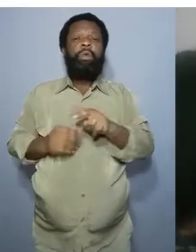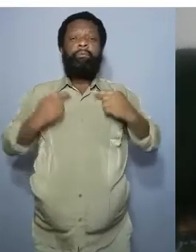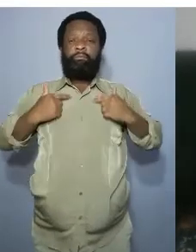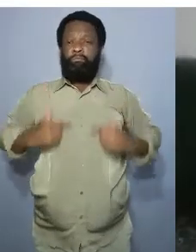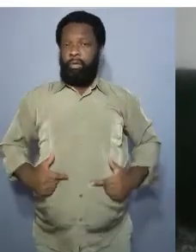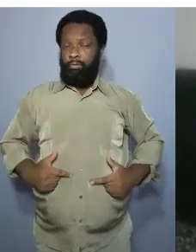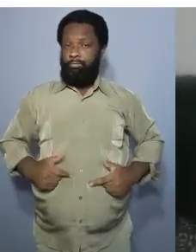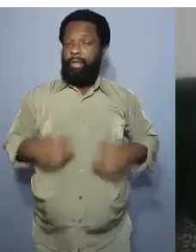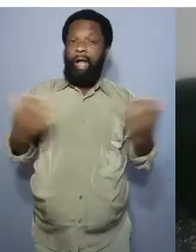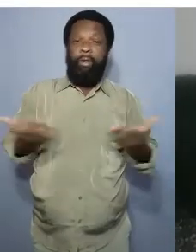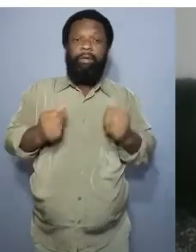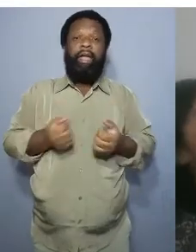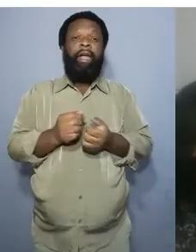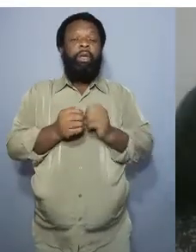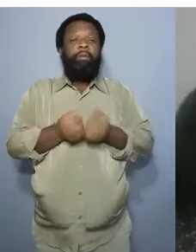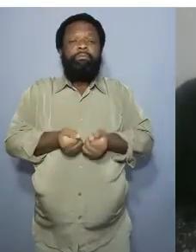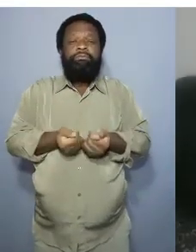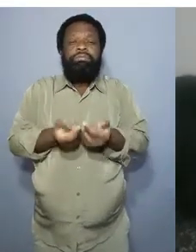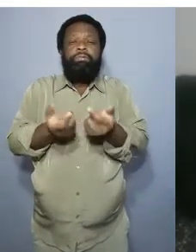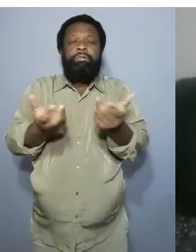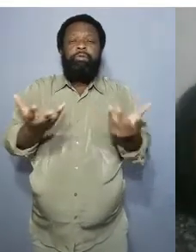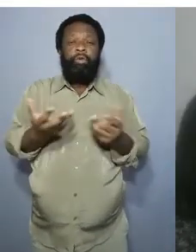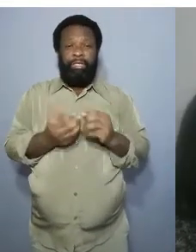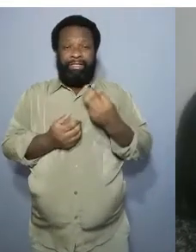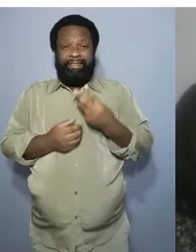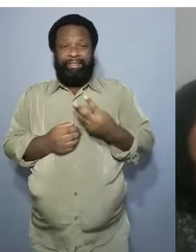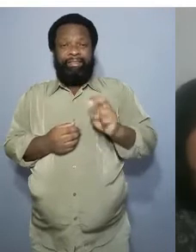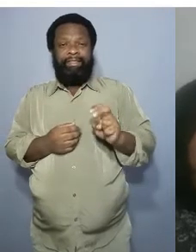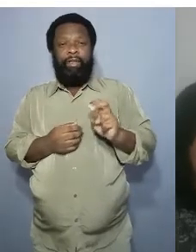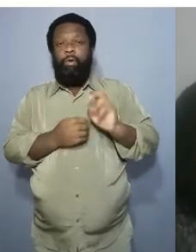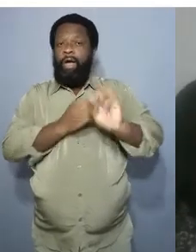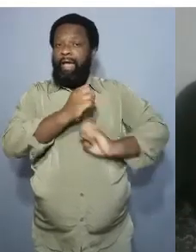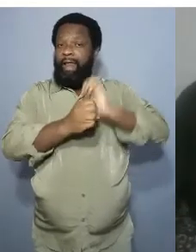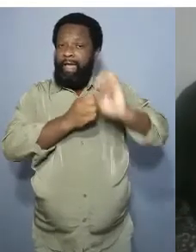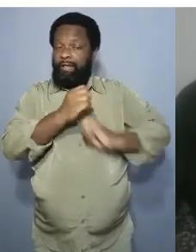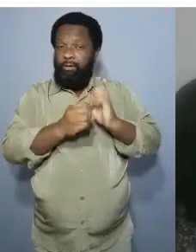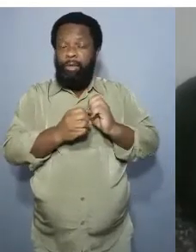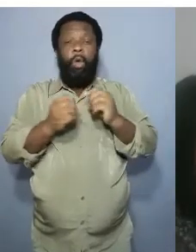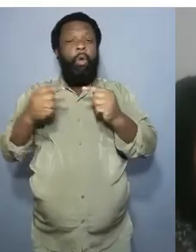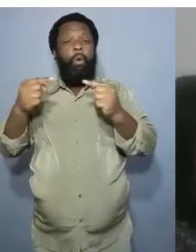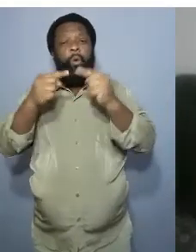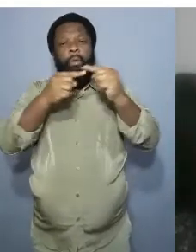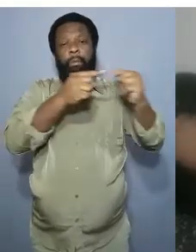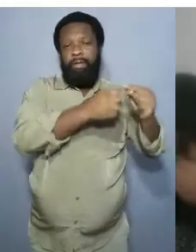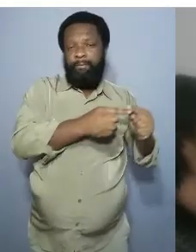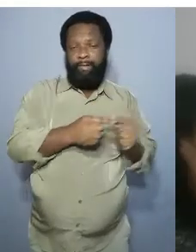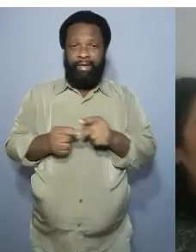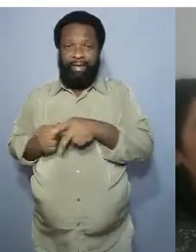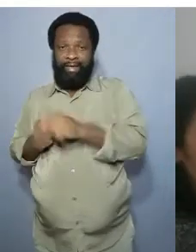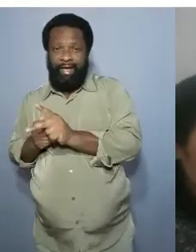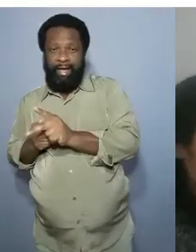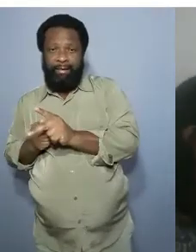neutro. Bom, pessoal, então agora a gente precisa distribuir 35 elétrons, né, de acordo com as camadas que nós temos,